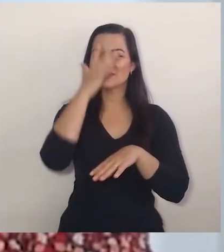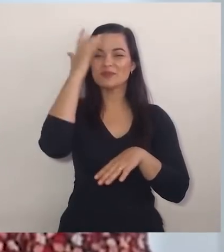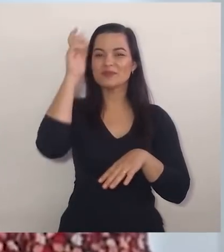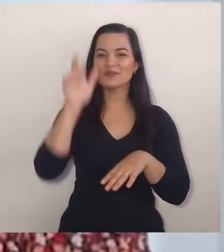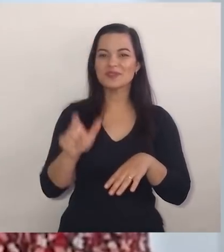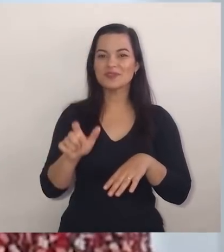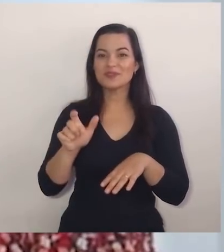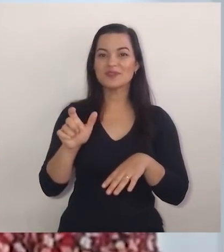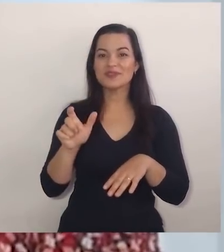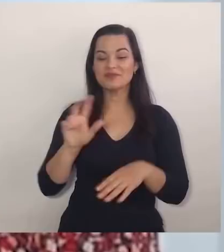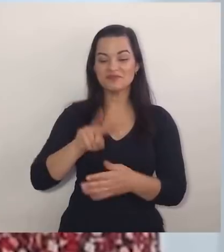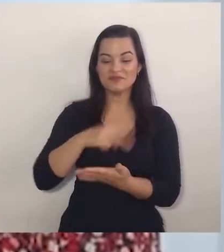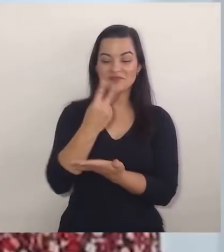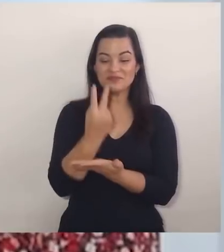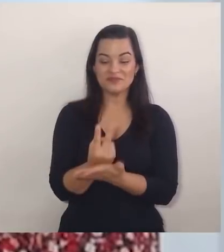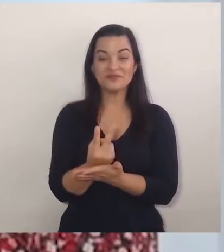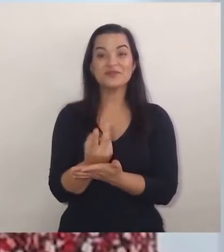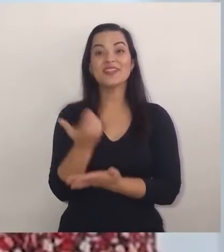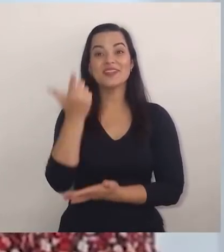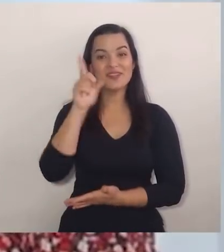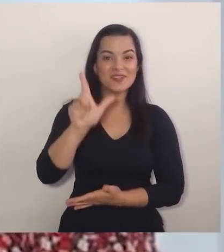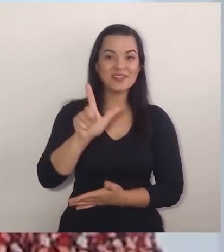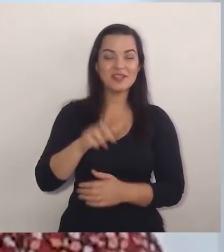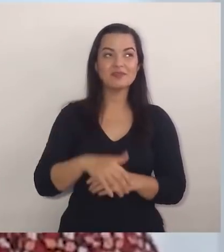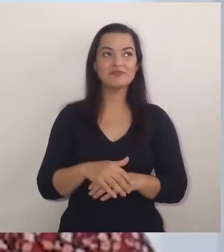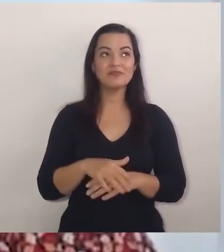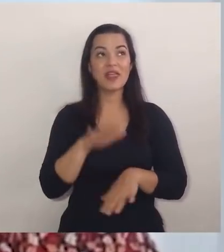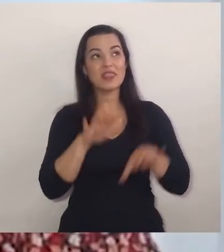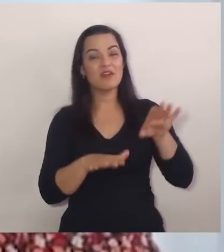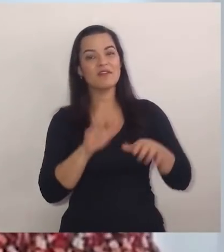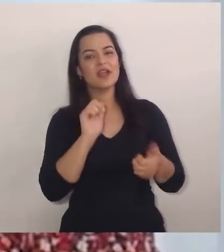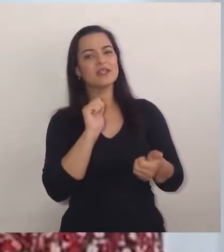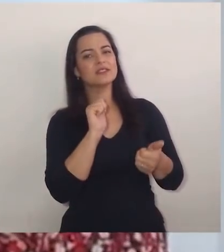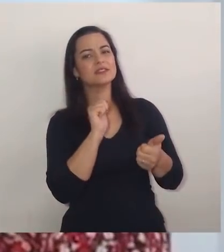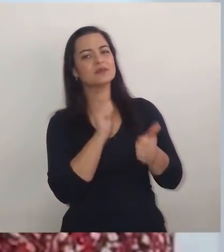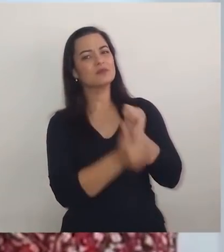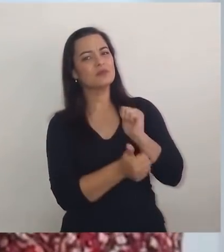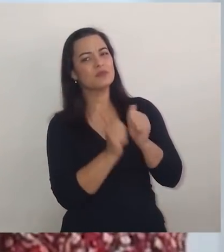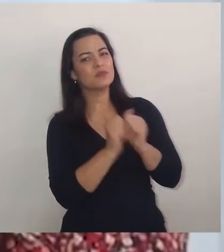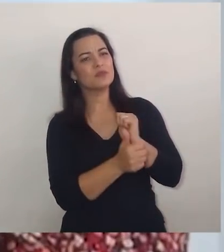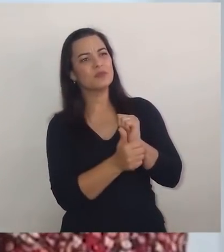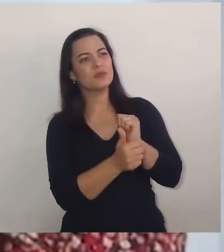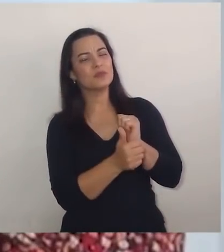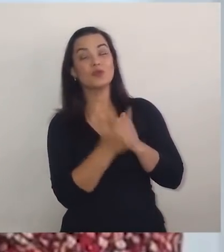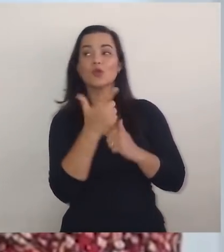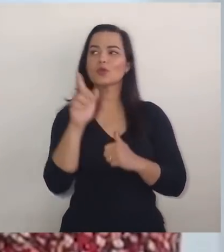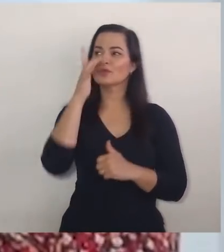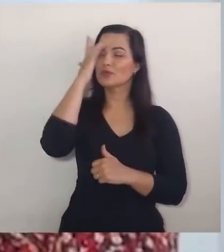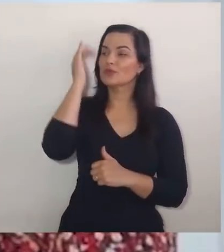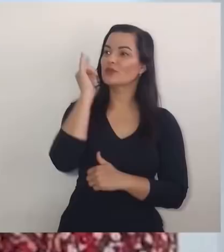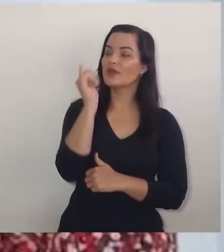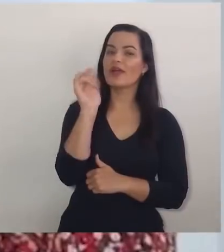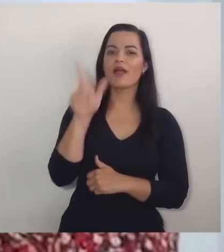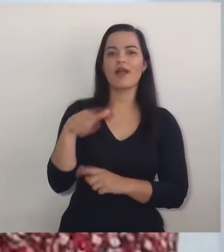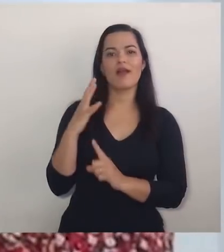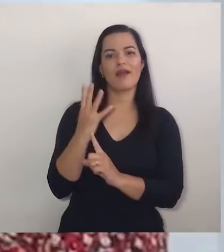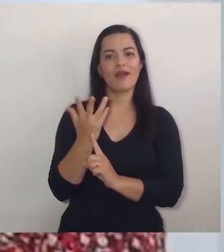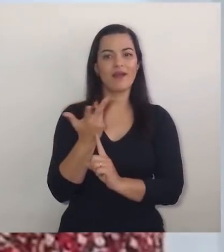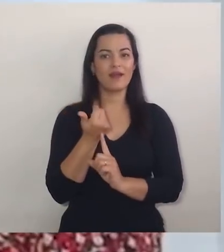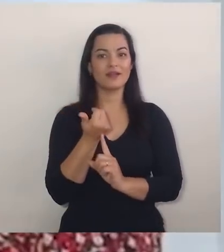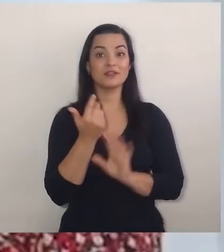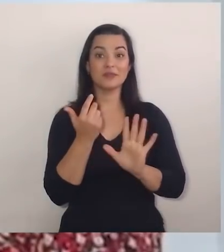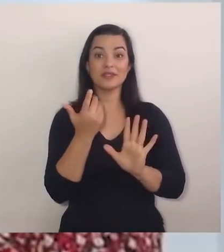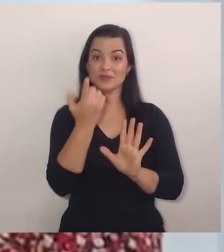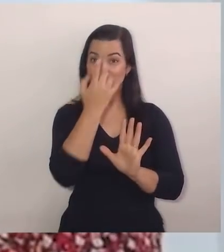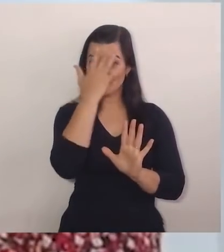baixo. É um outro esporte, outros dizem que é uma arte, mas eu trouxe alguém para